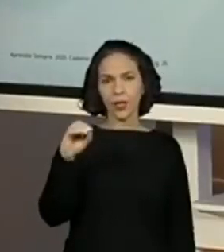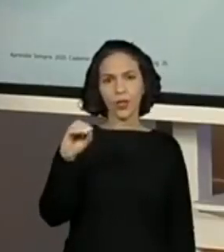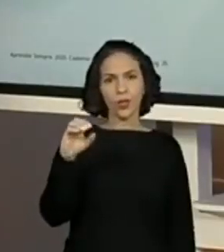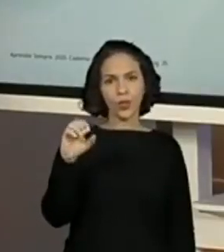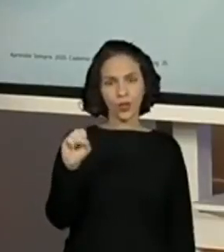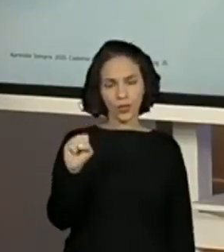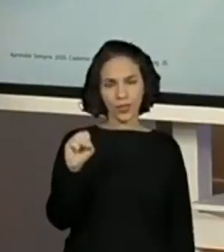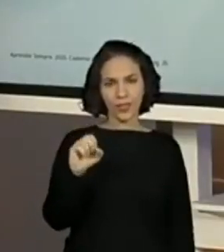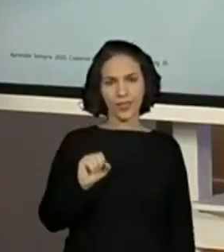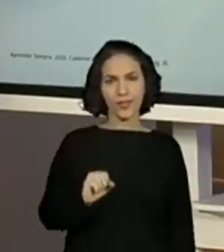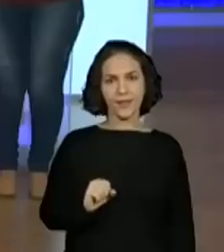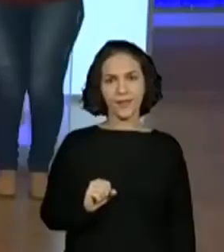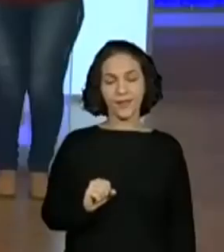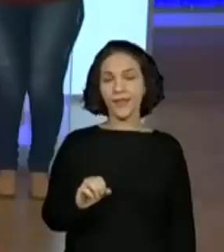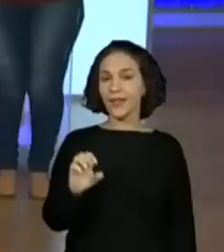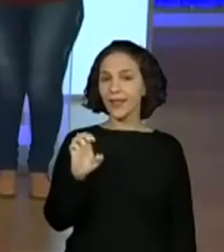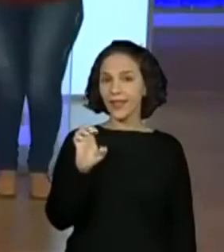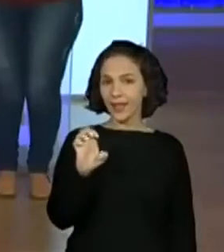2.729.